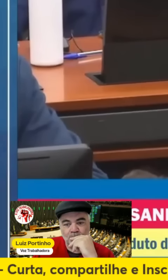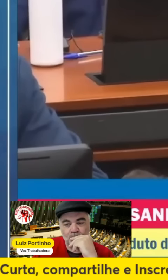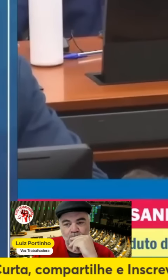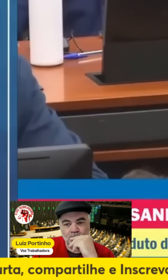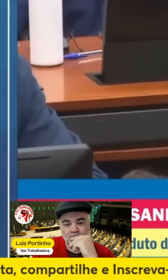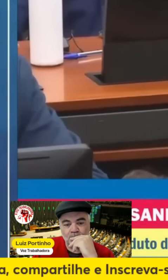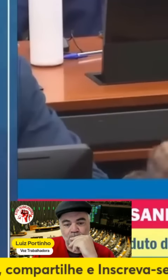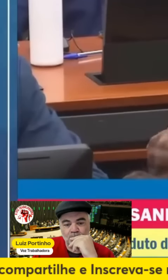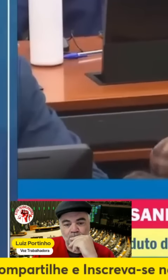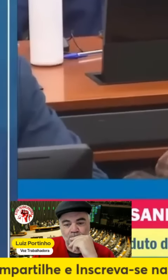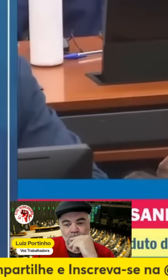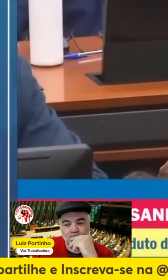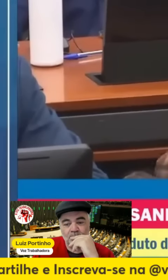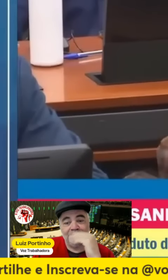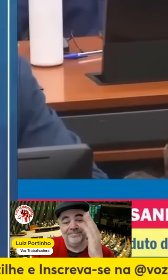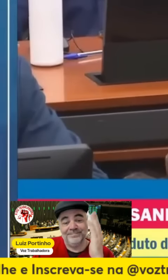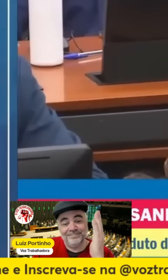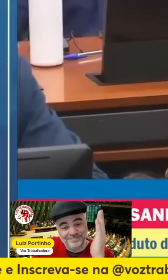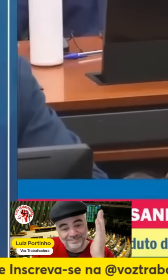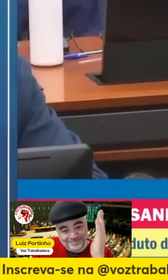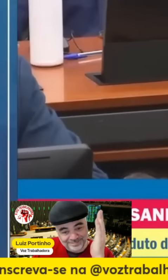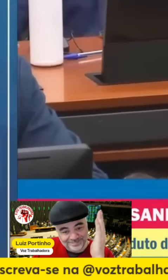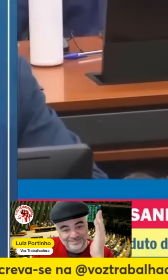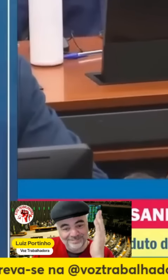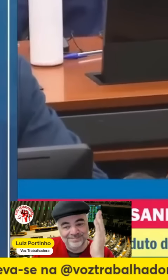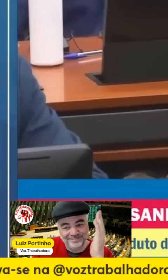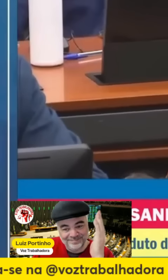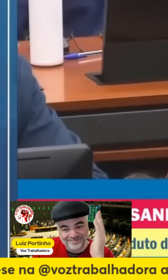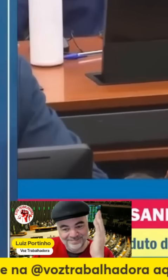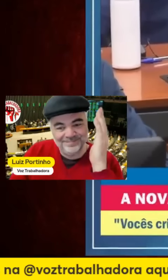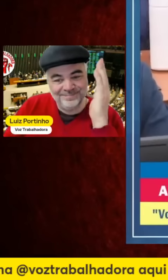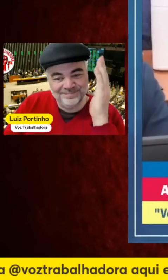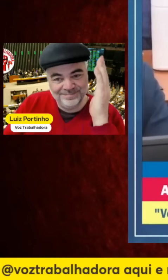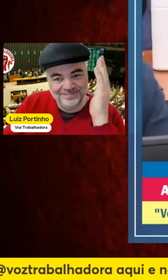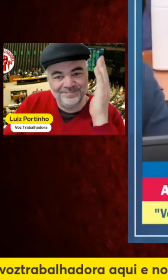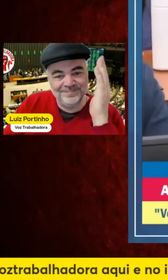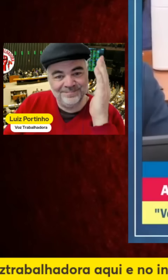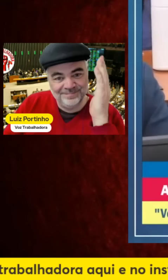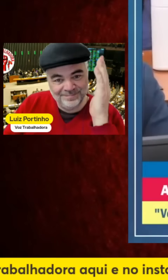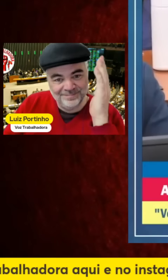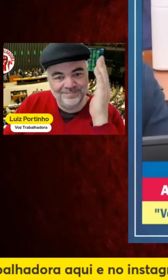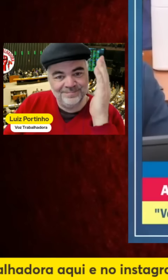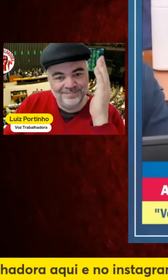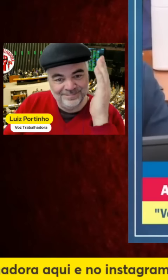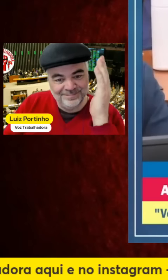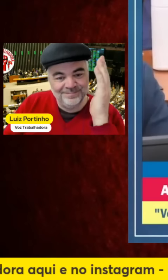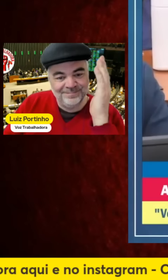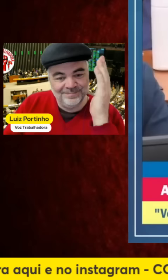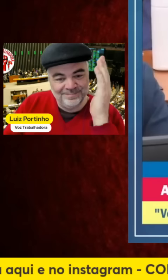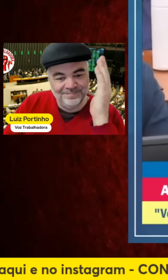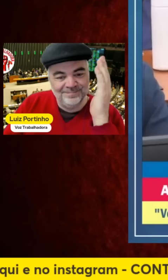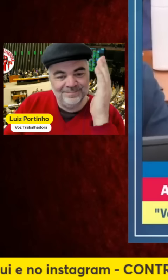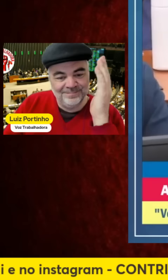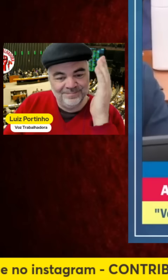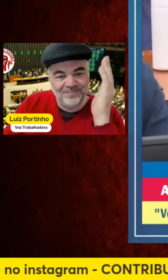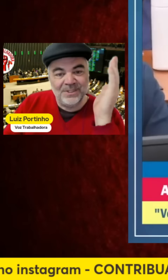privada. e agora onde já se encontrou deputada Luciene o...